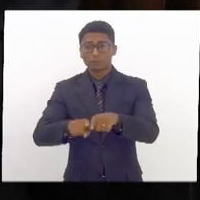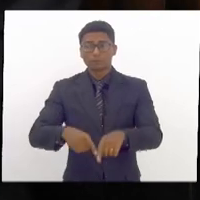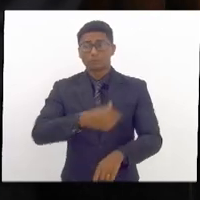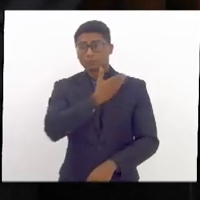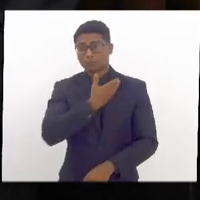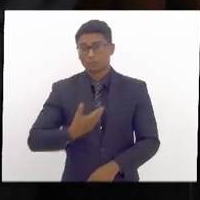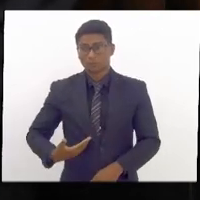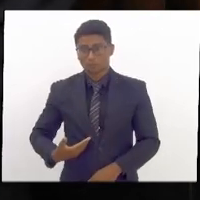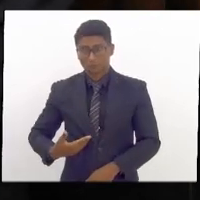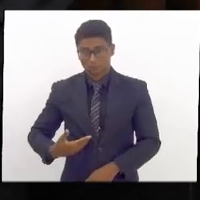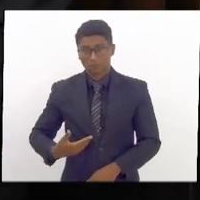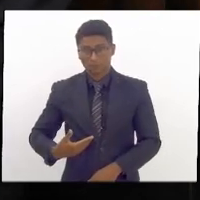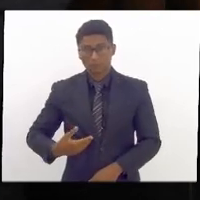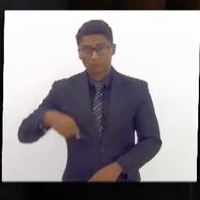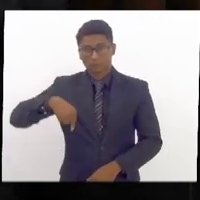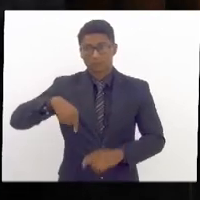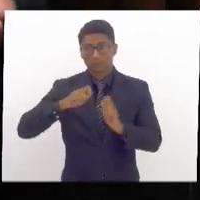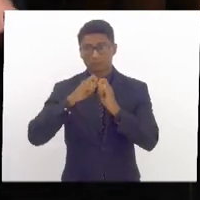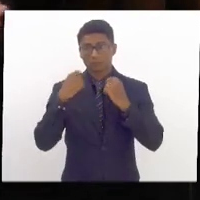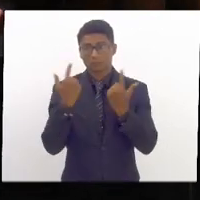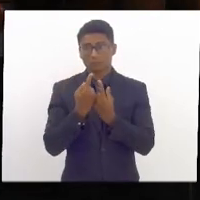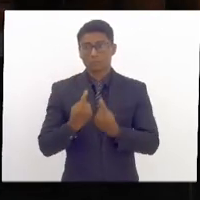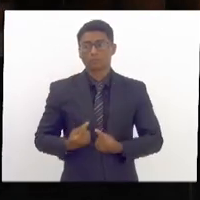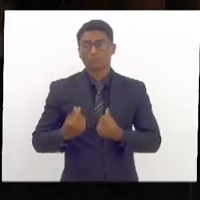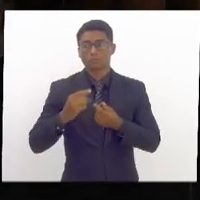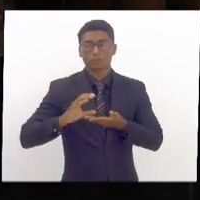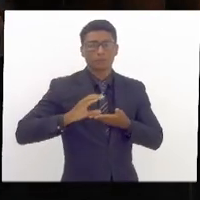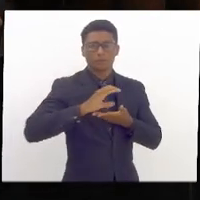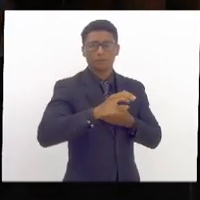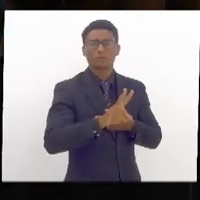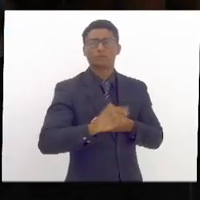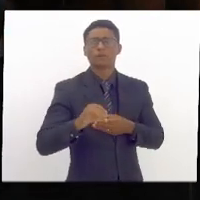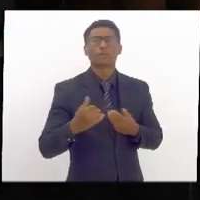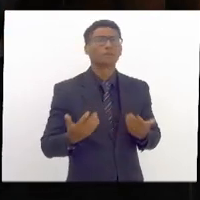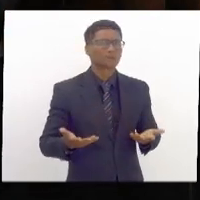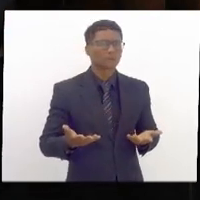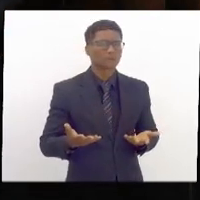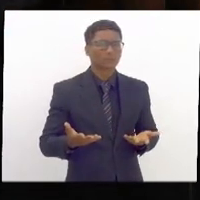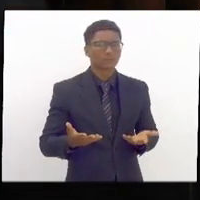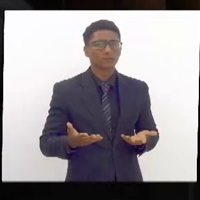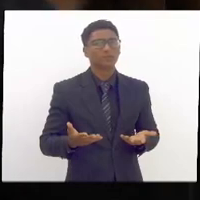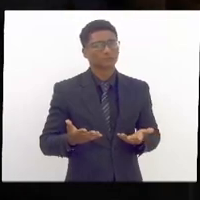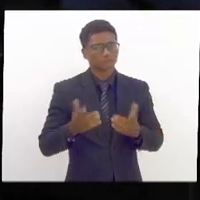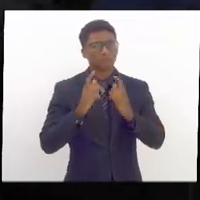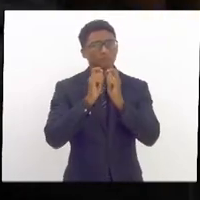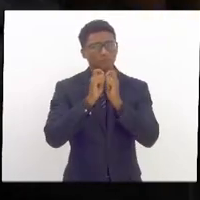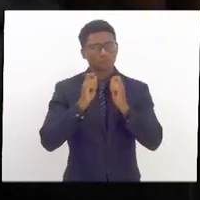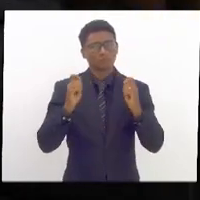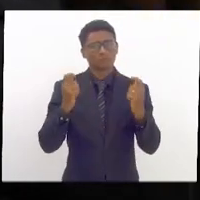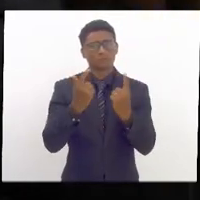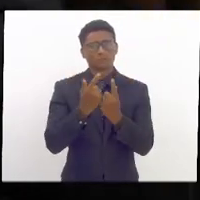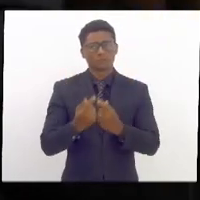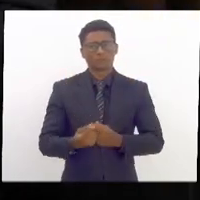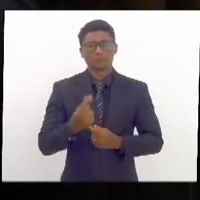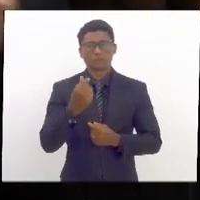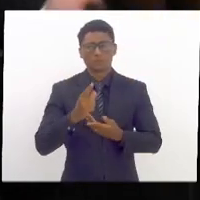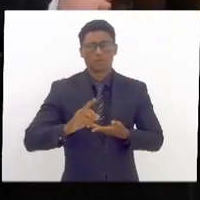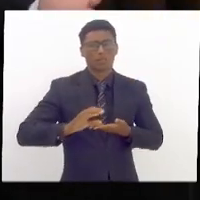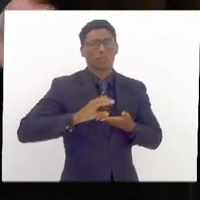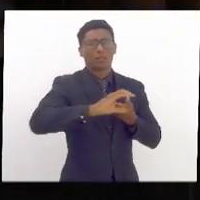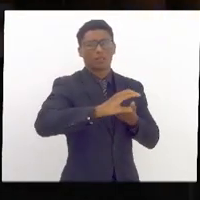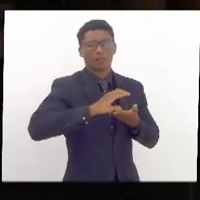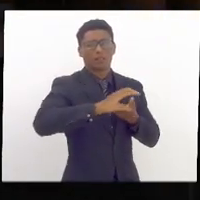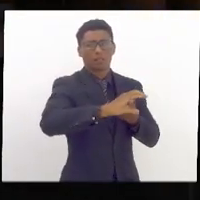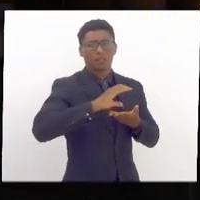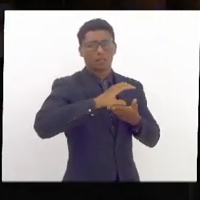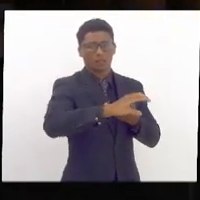Assembleia Legislativa? Isso é de interesse público, afinal de contas? Que a Assembleia Legislativa faça aportes robustos para custear